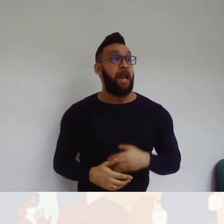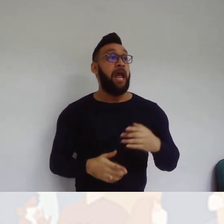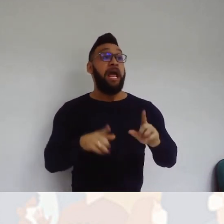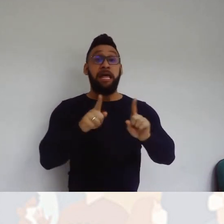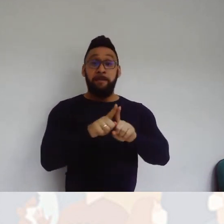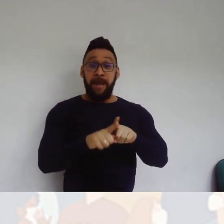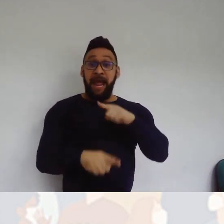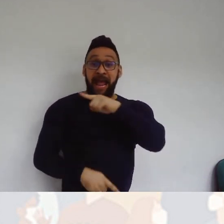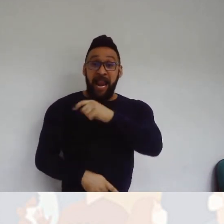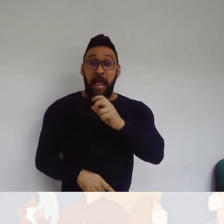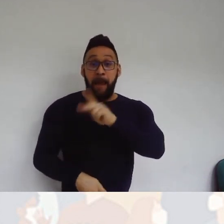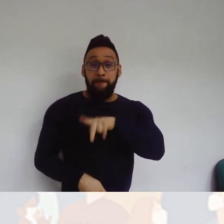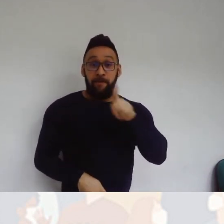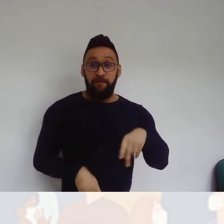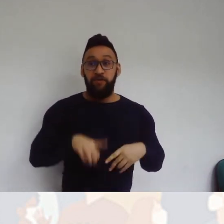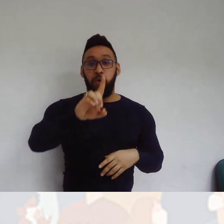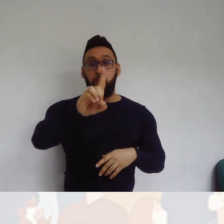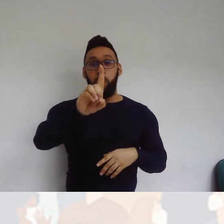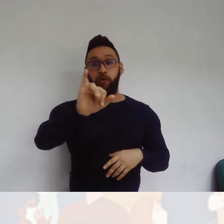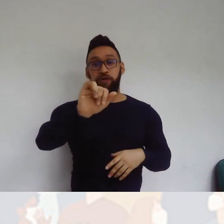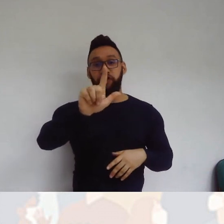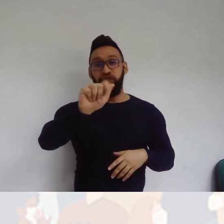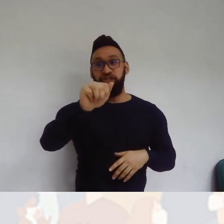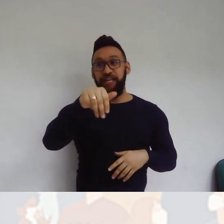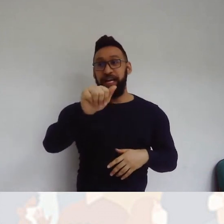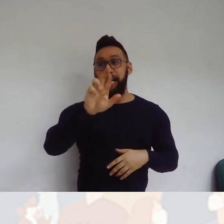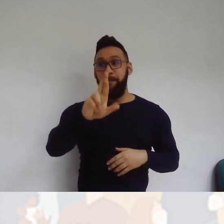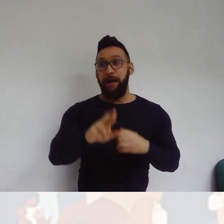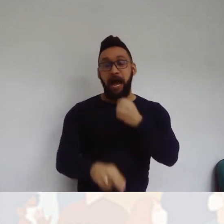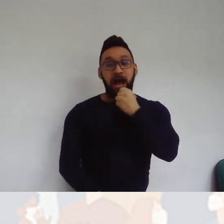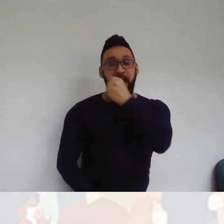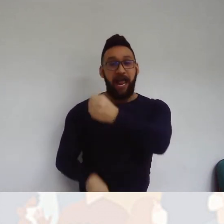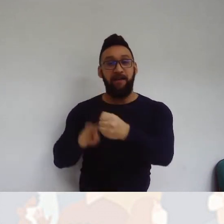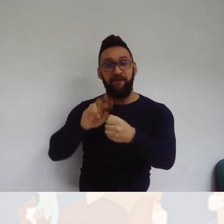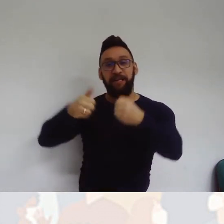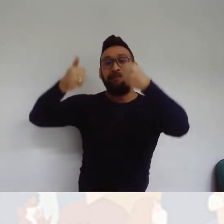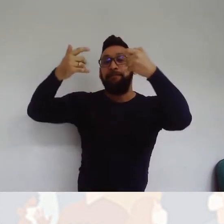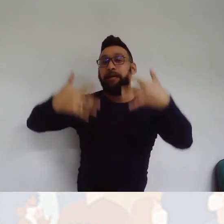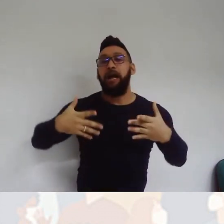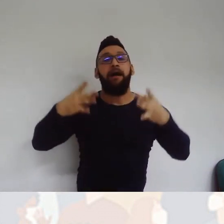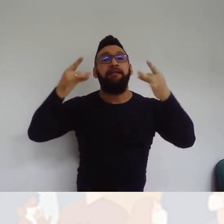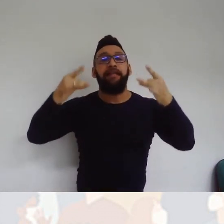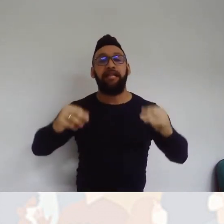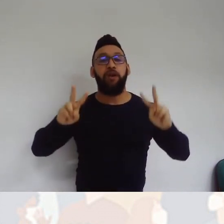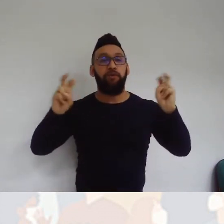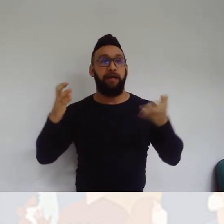vai abrir o espaço para falar dos livros, tá? Arleide.